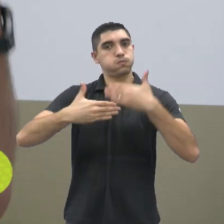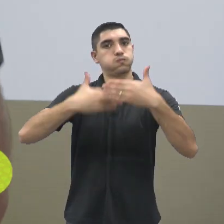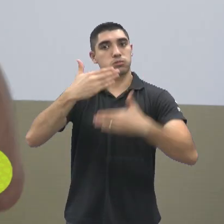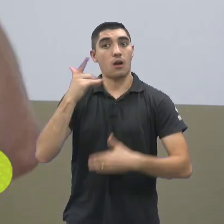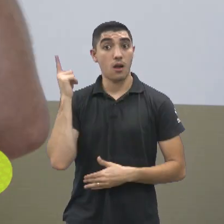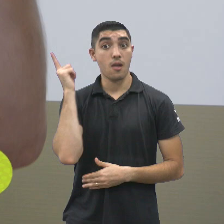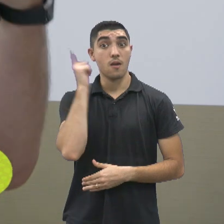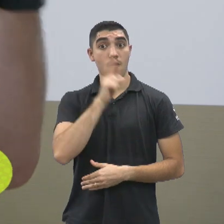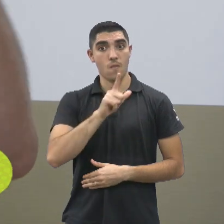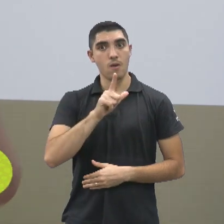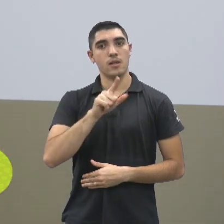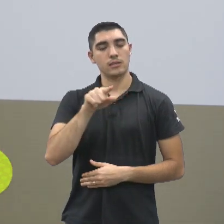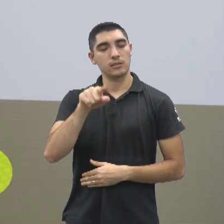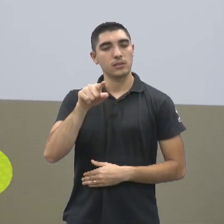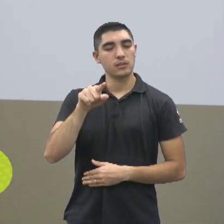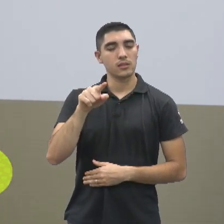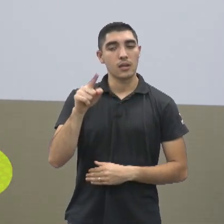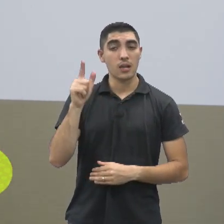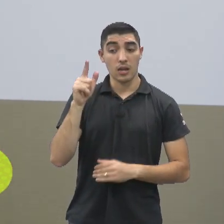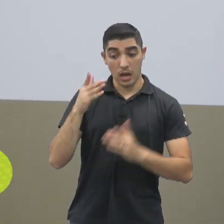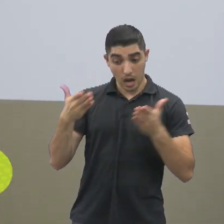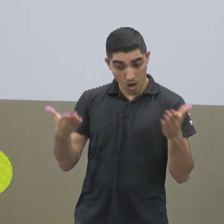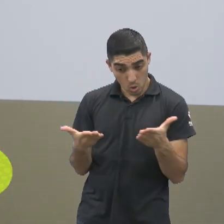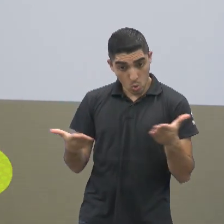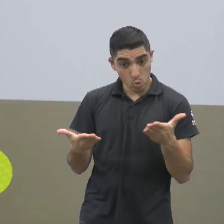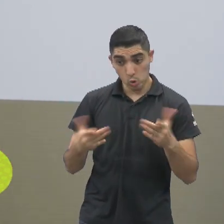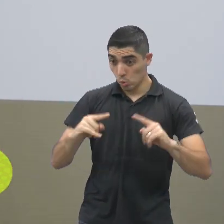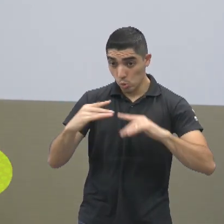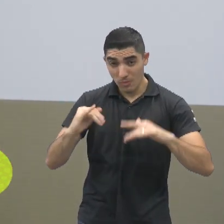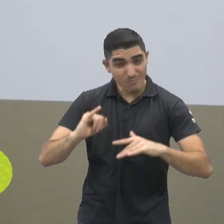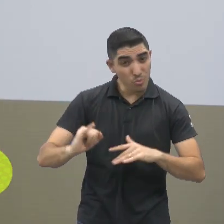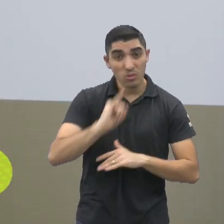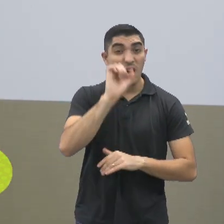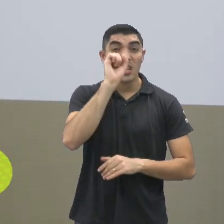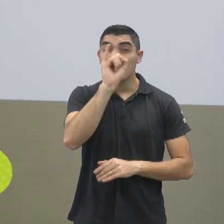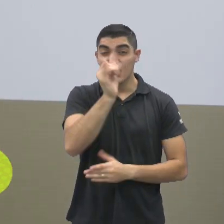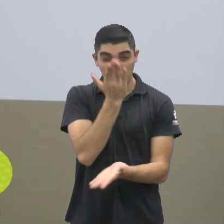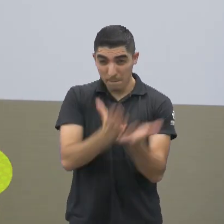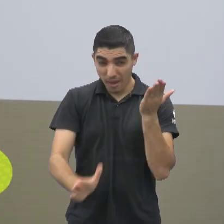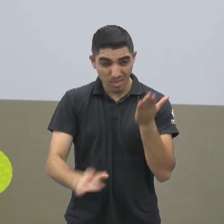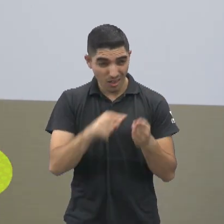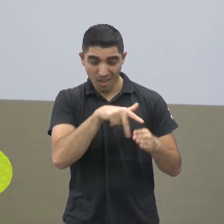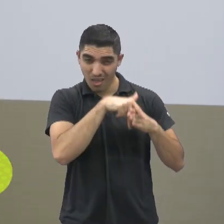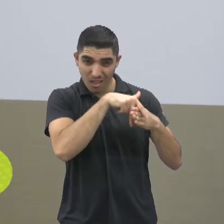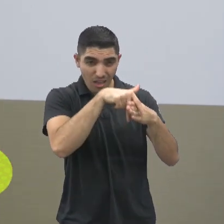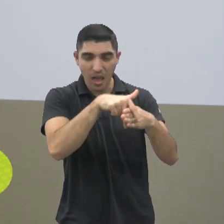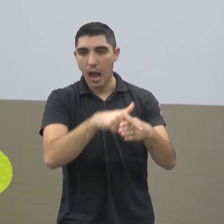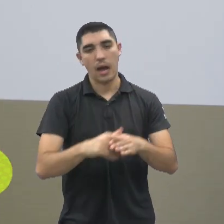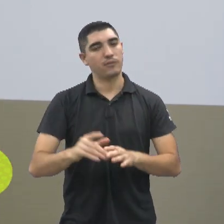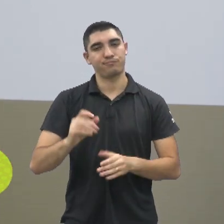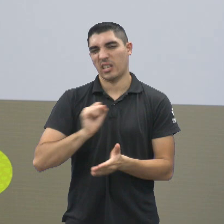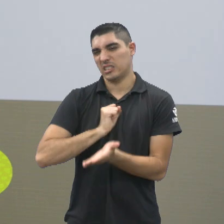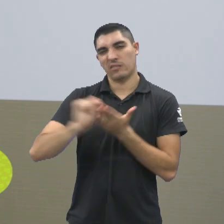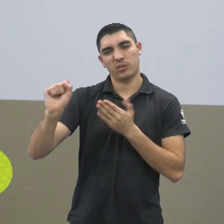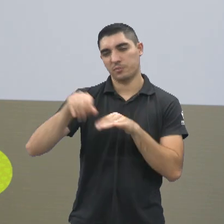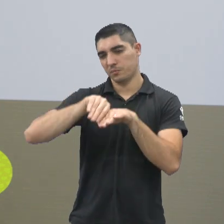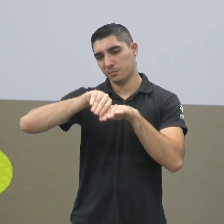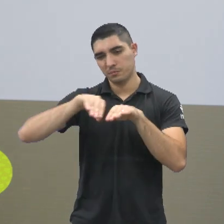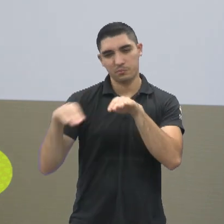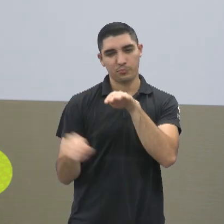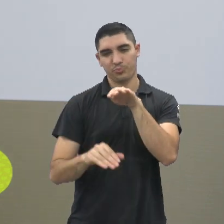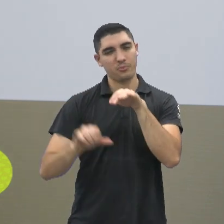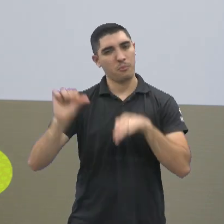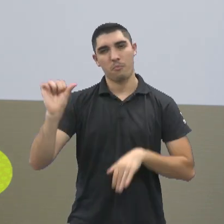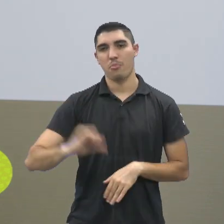só vai pensar no próximo jogo se a gente conseguir uma coisa aqui. Se perdesse o Barretos já tinha caído, já não tinha nem mais o que fazer, aí realmente a vaca já tinha